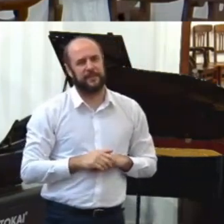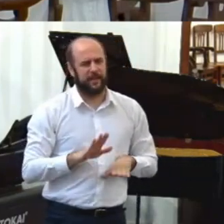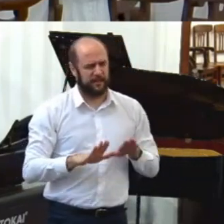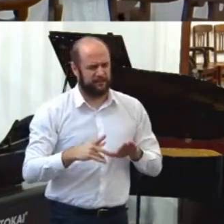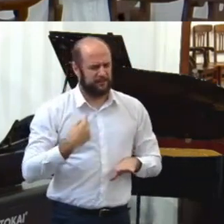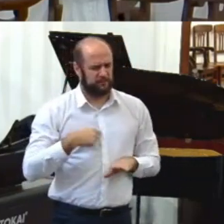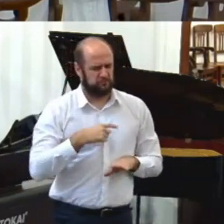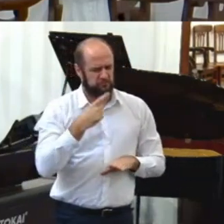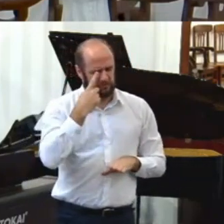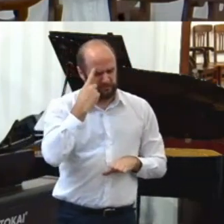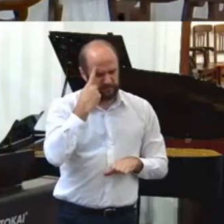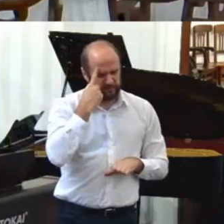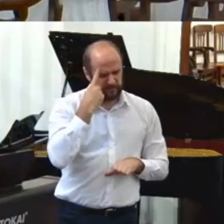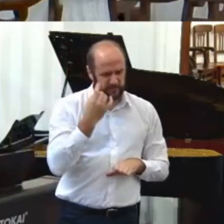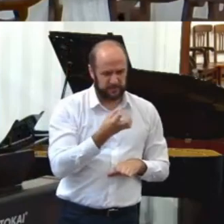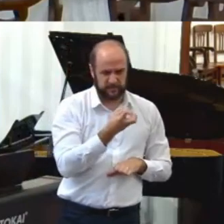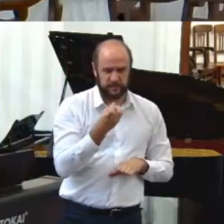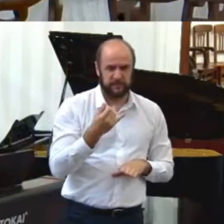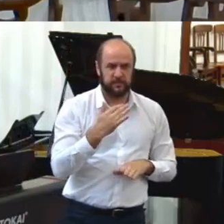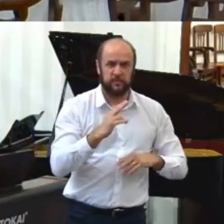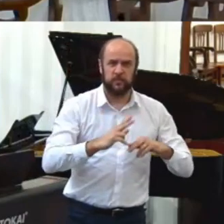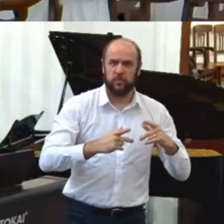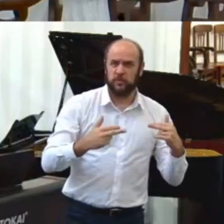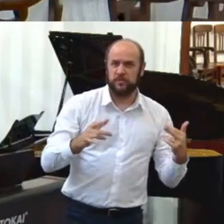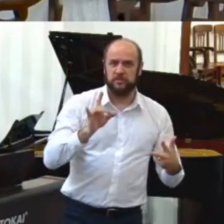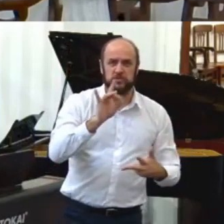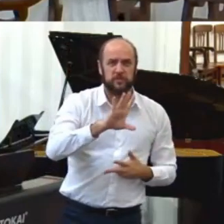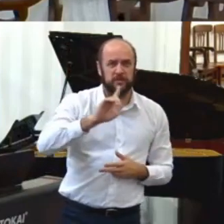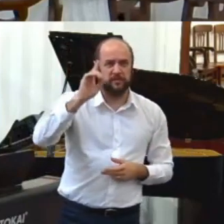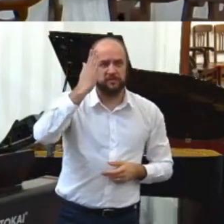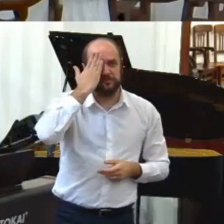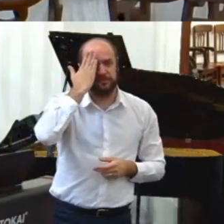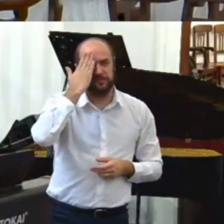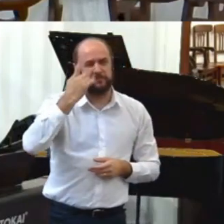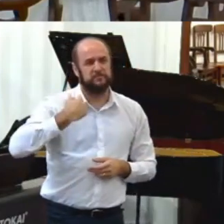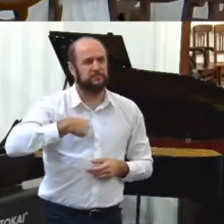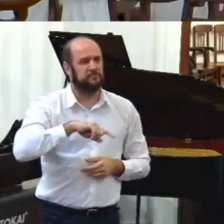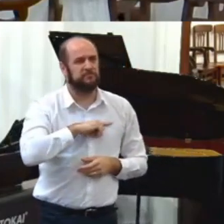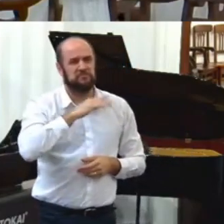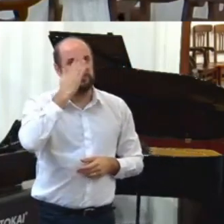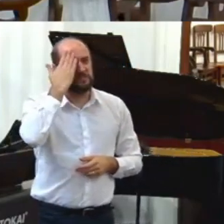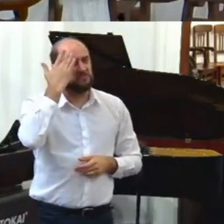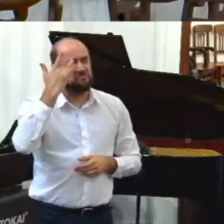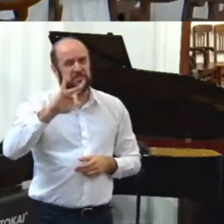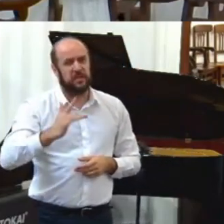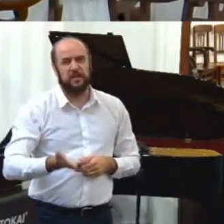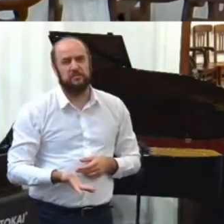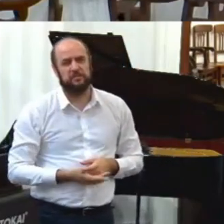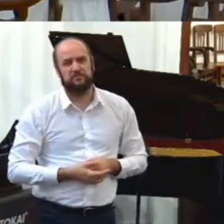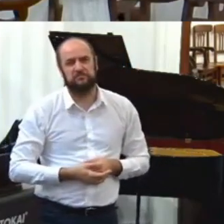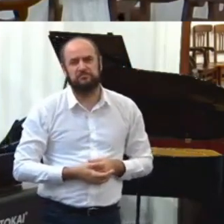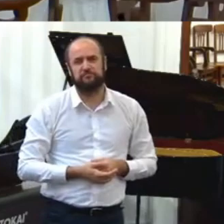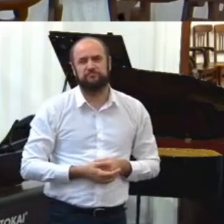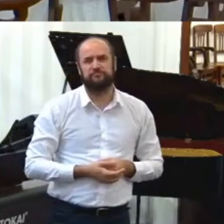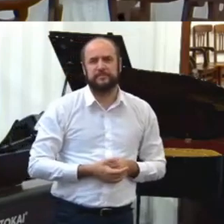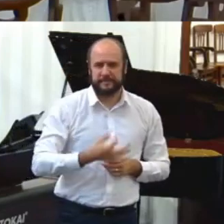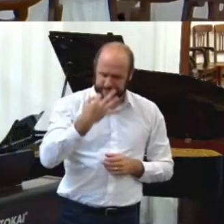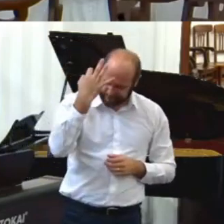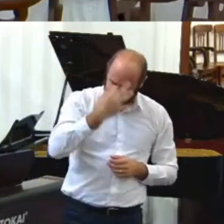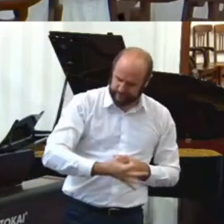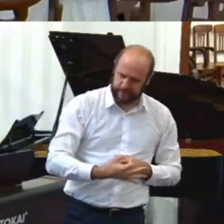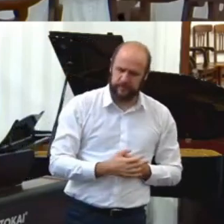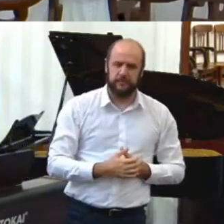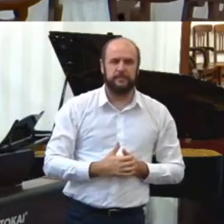vezes eu fico pensando, quais são os atos que só Deus sabe e nós ainda não sabemos? Uma coisa é